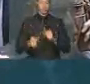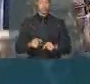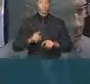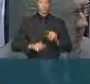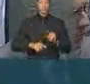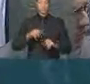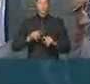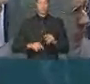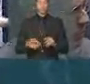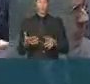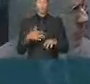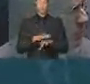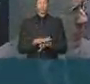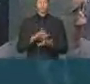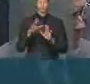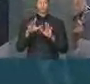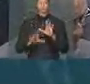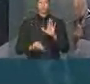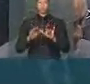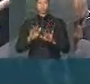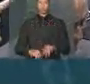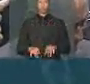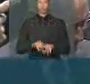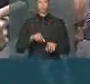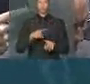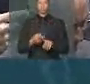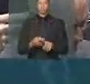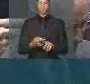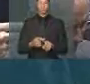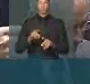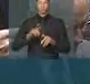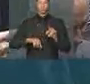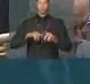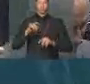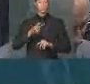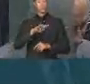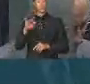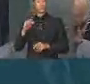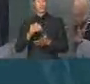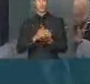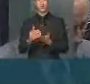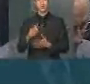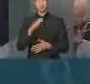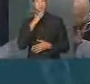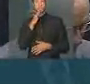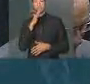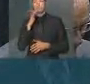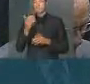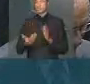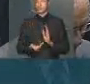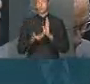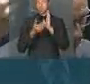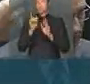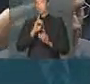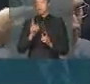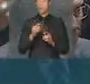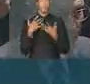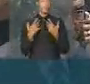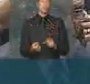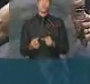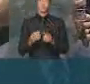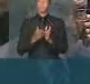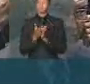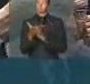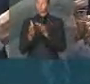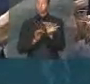correlatas estarão incluídas nos destaques e além do mais a matéria não vai passar sem conhecimento da casa nós vamos poder